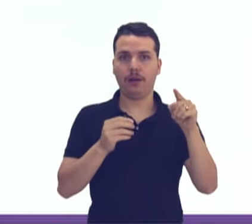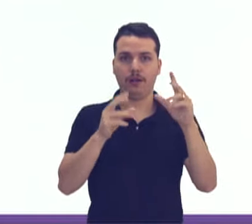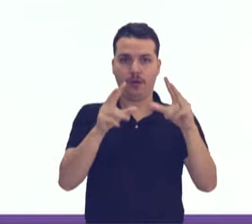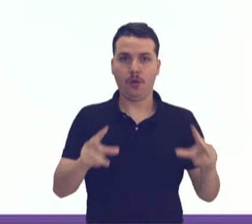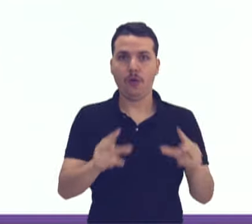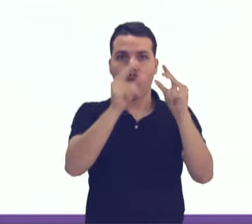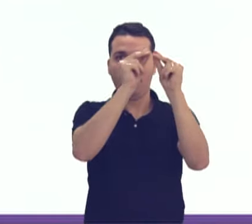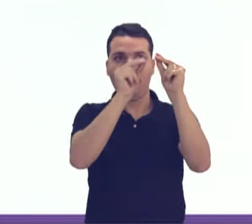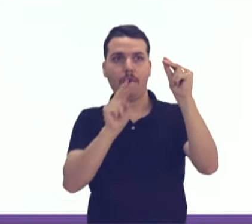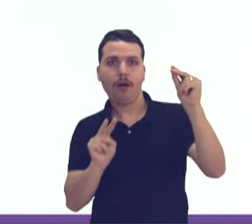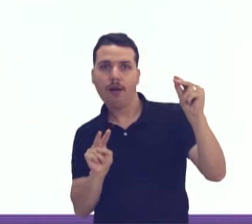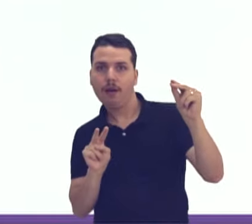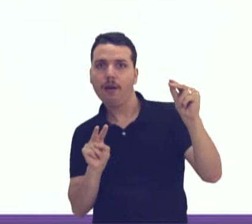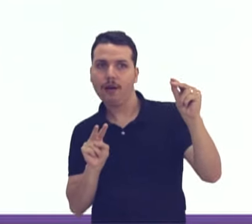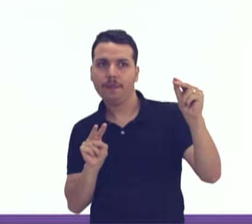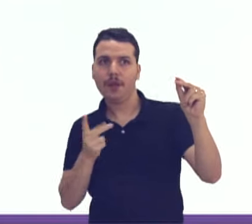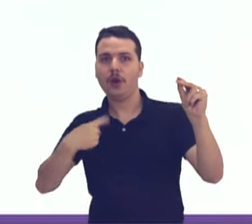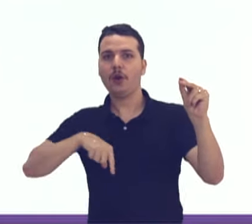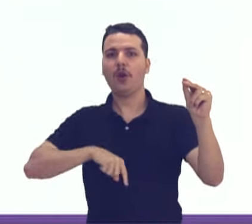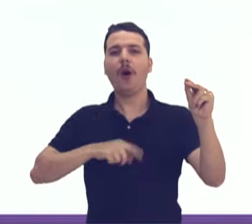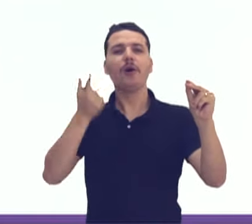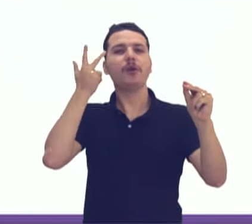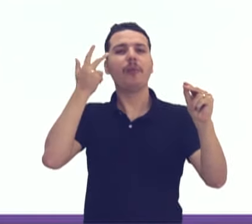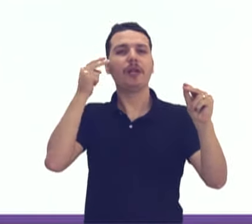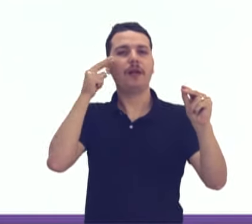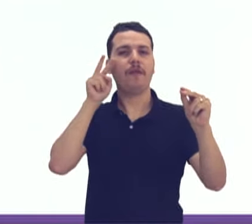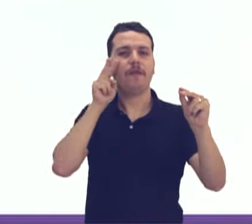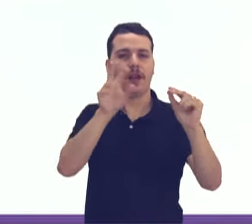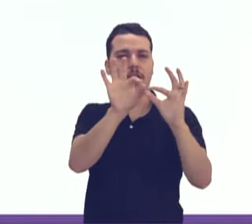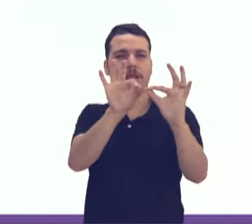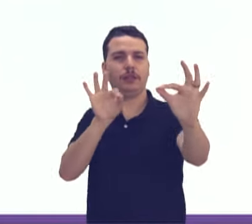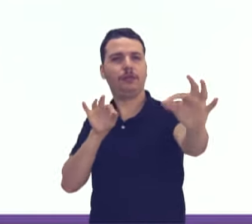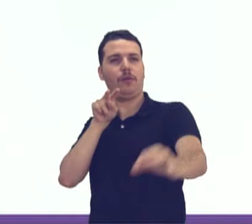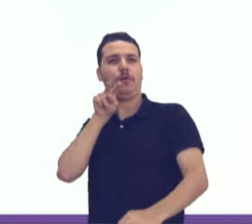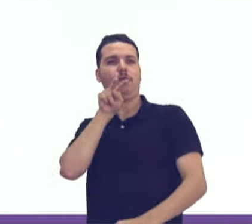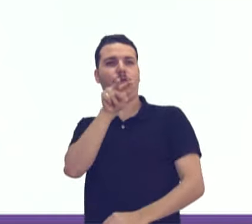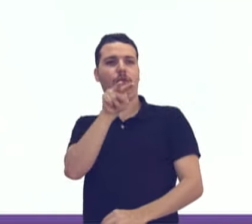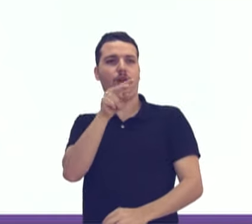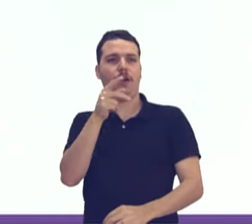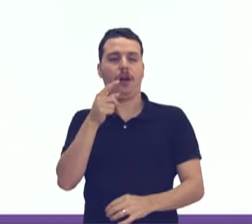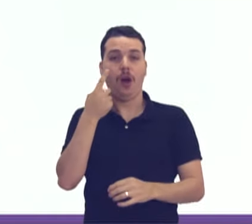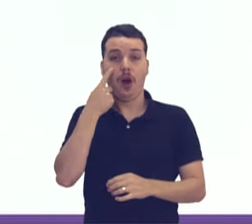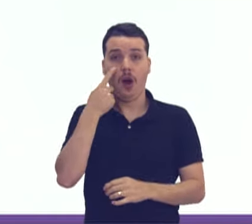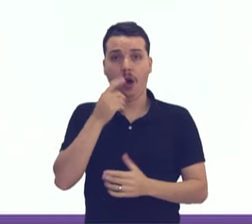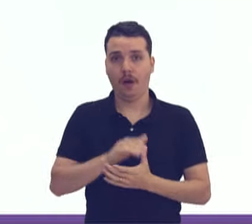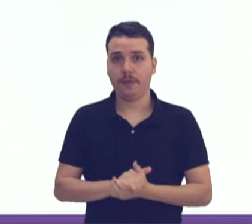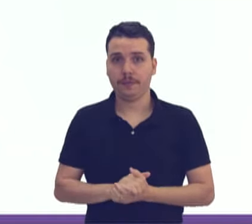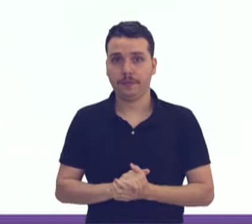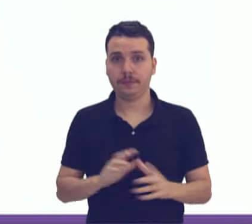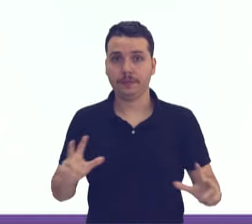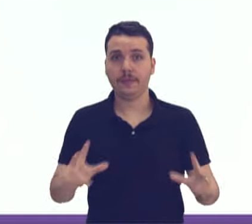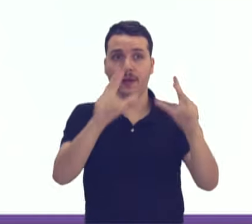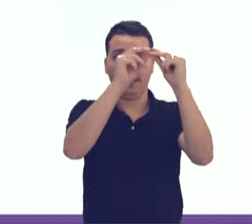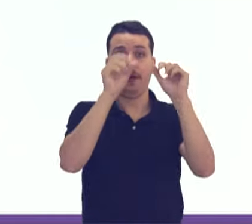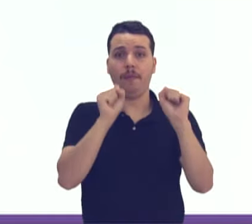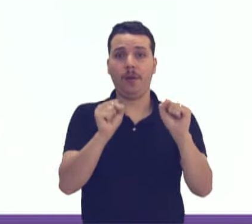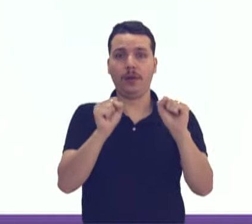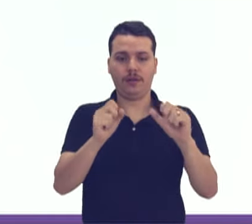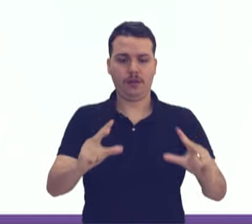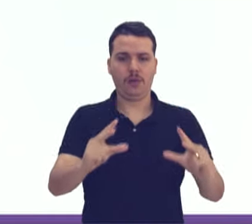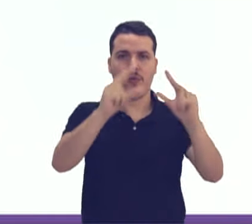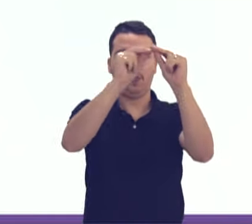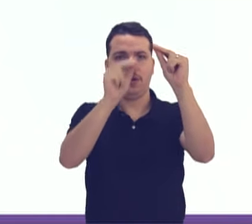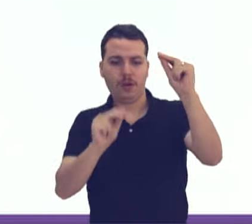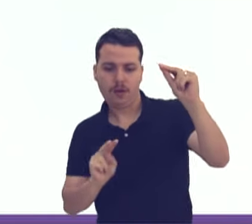a gente acostumado a ver fotos dela na verdade uma certa distância ok crescimento da praça existe mas eu posso retratar